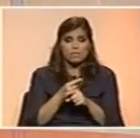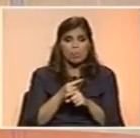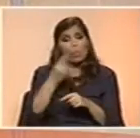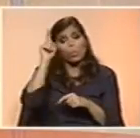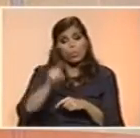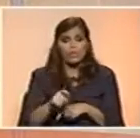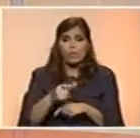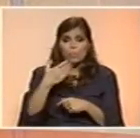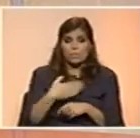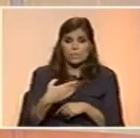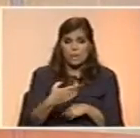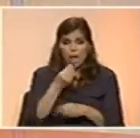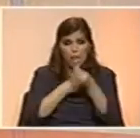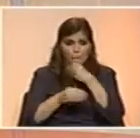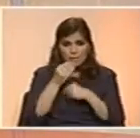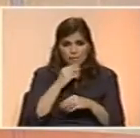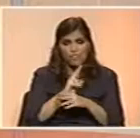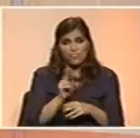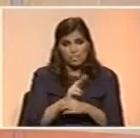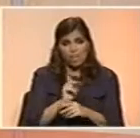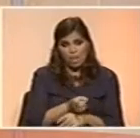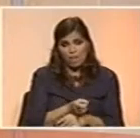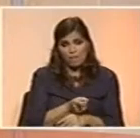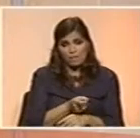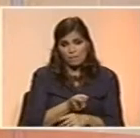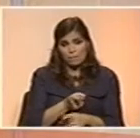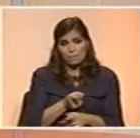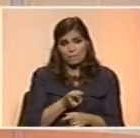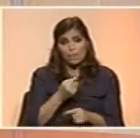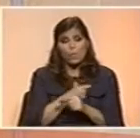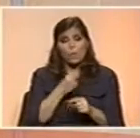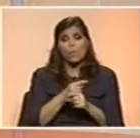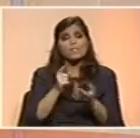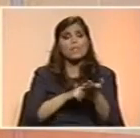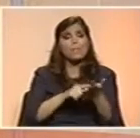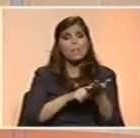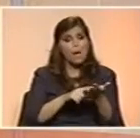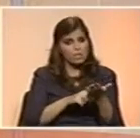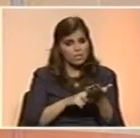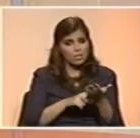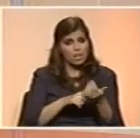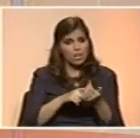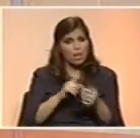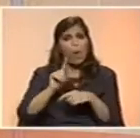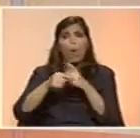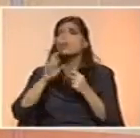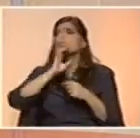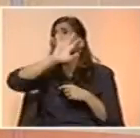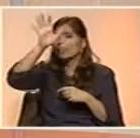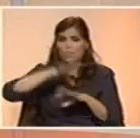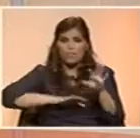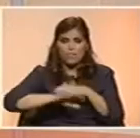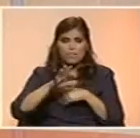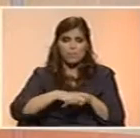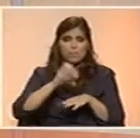semana com alimentação vegetariana. É algo que na Bélgica e noutros locais já é feito, por questões de saúde, por